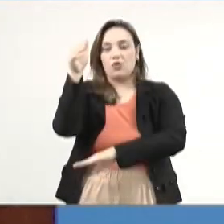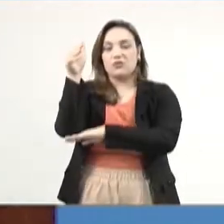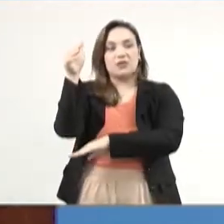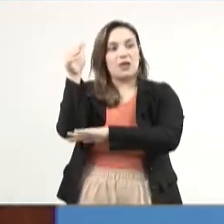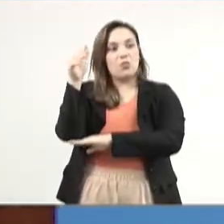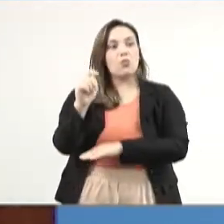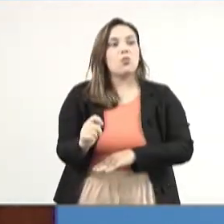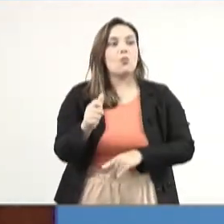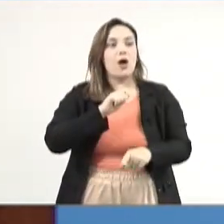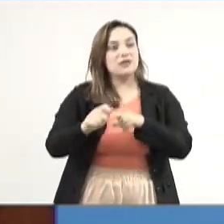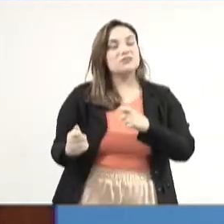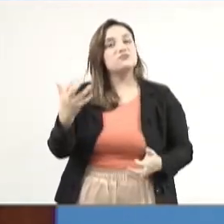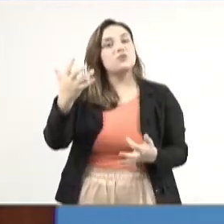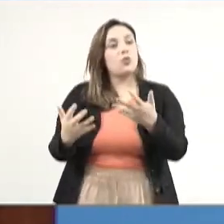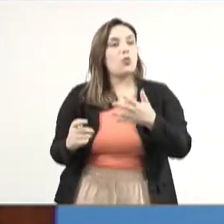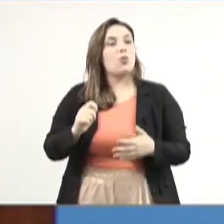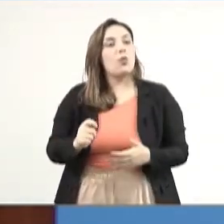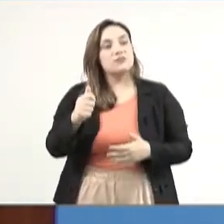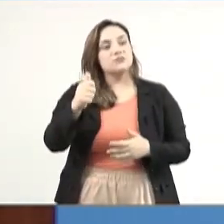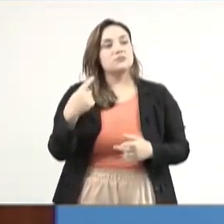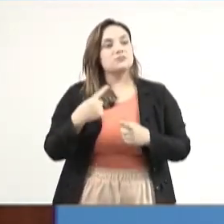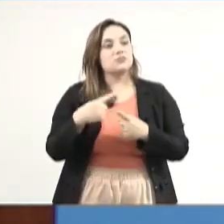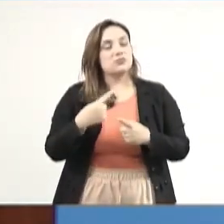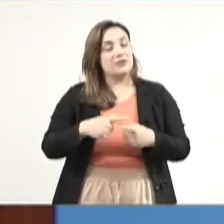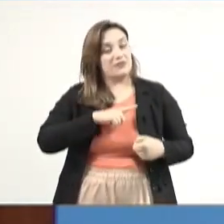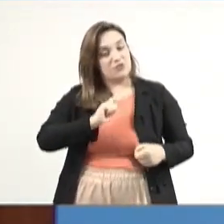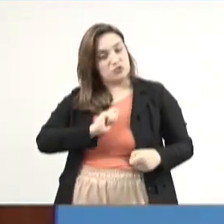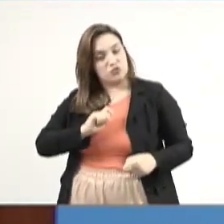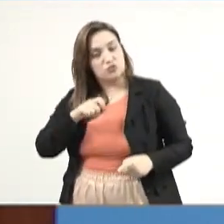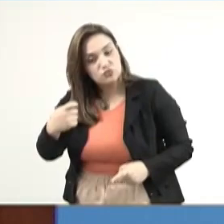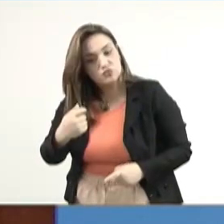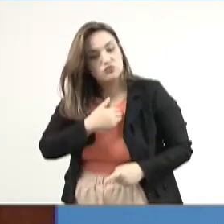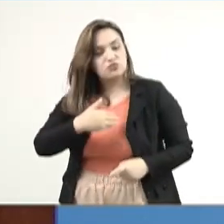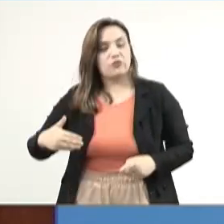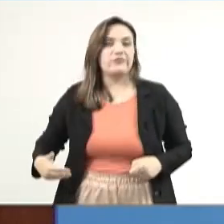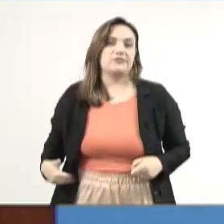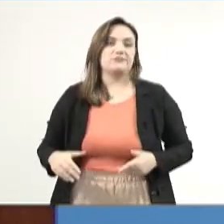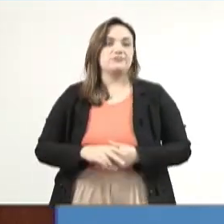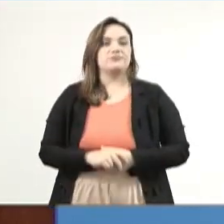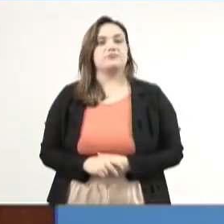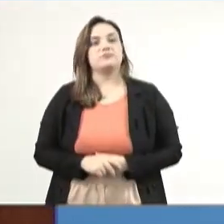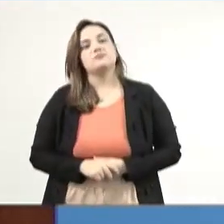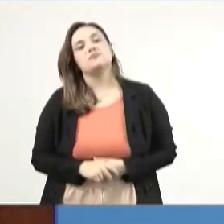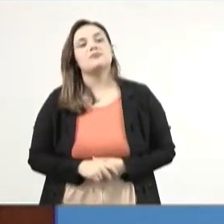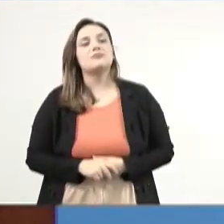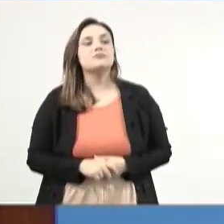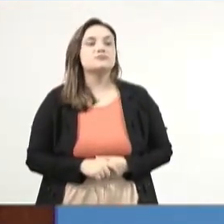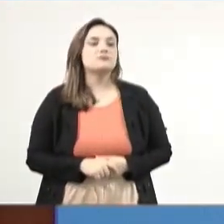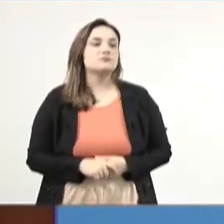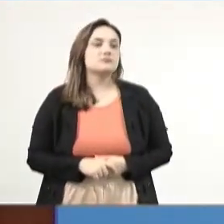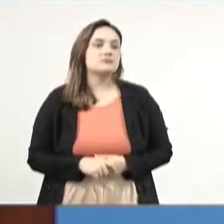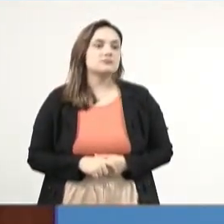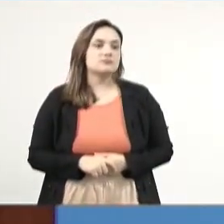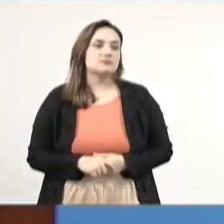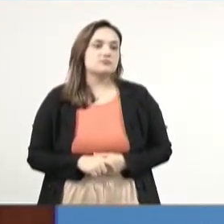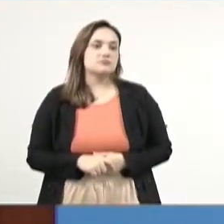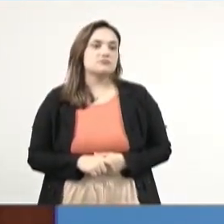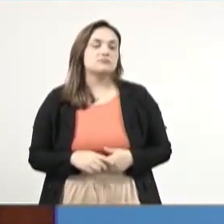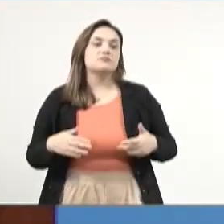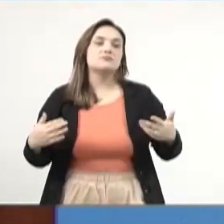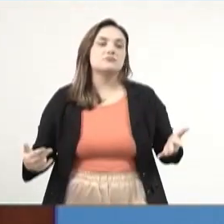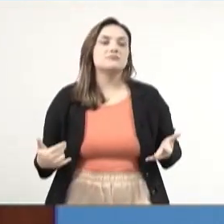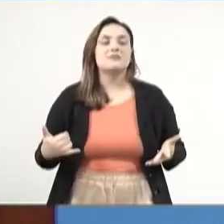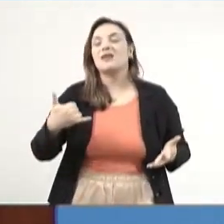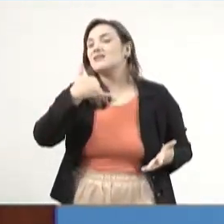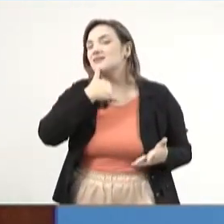que ia pegar fogo, não pegou fogo pela ação governamental. E assim, infelizmente,